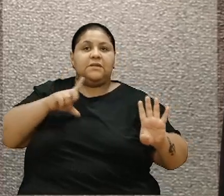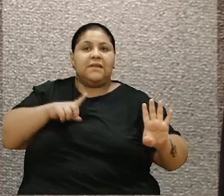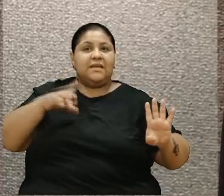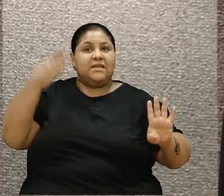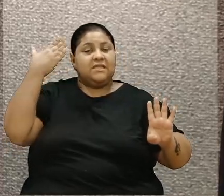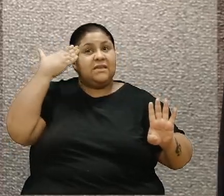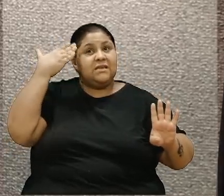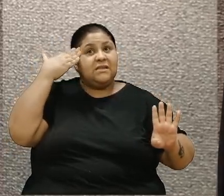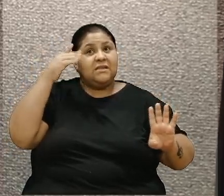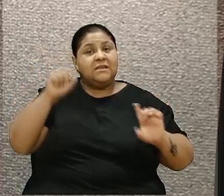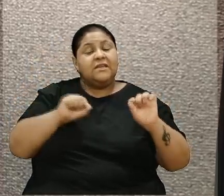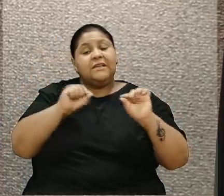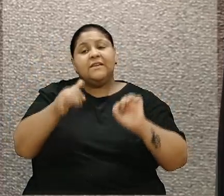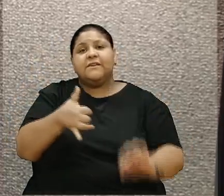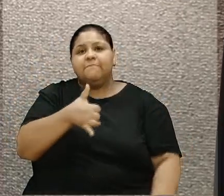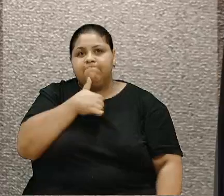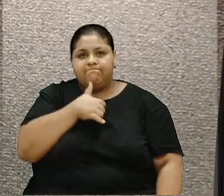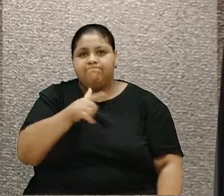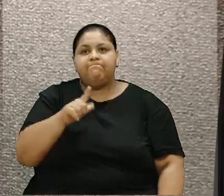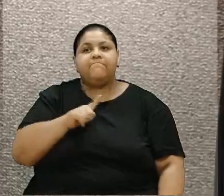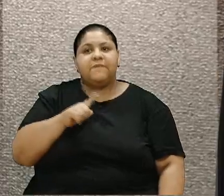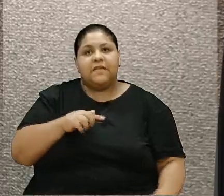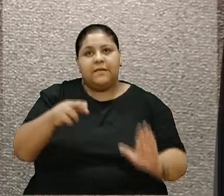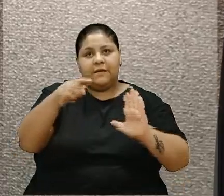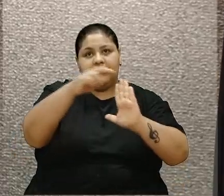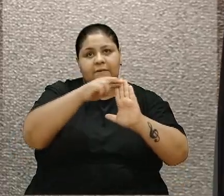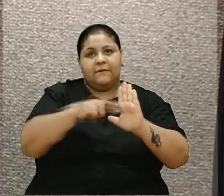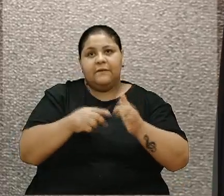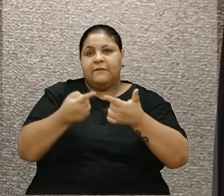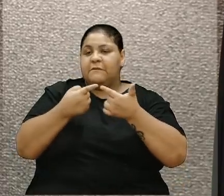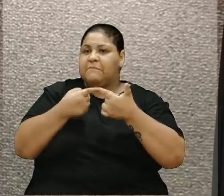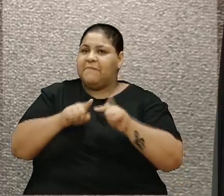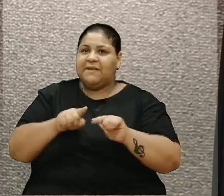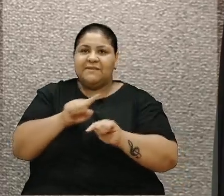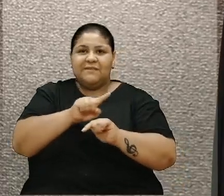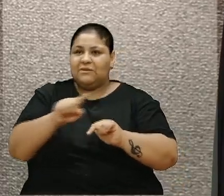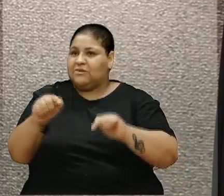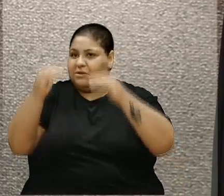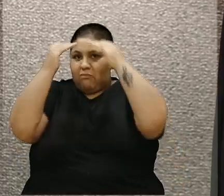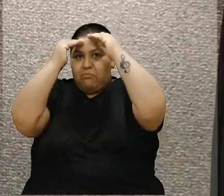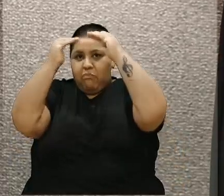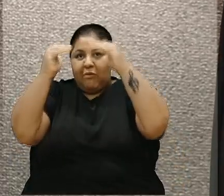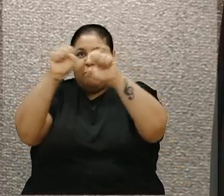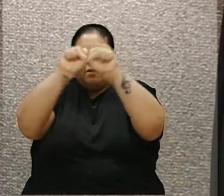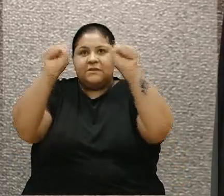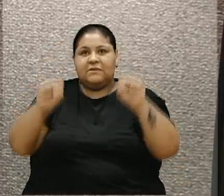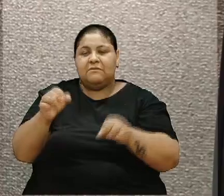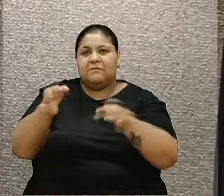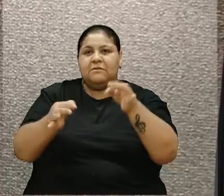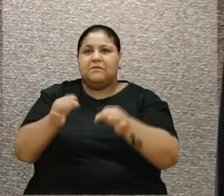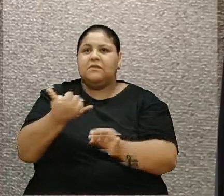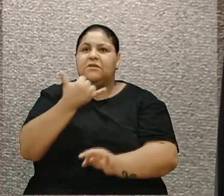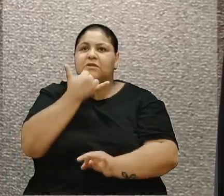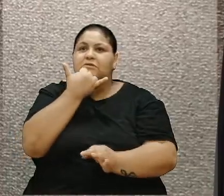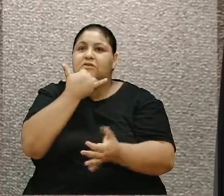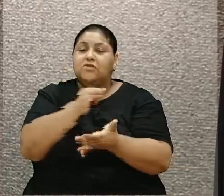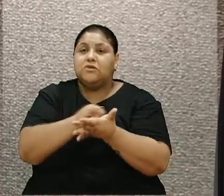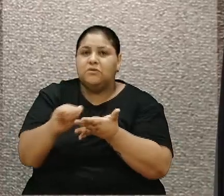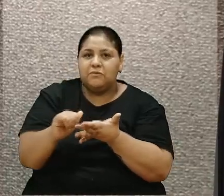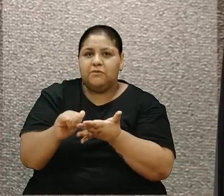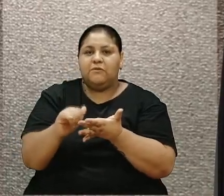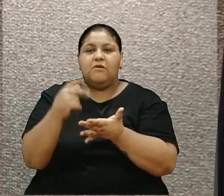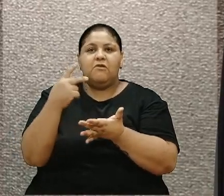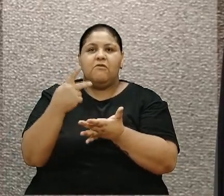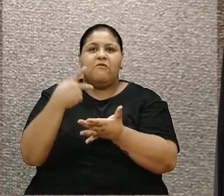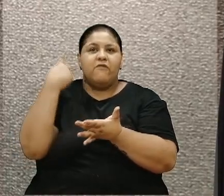saber que, infelizmente, existem as regras, mas as regras são burladas por um sistema judicial. Me perdoe dizer, vereador, Vossa Excelência, que é advogado.